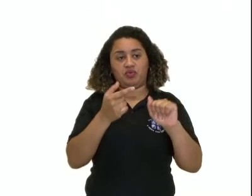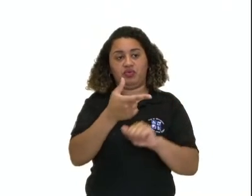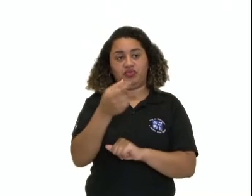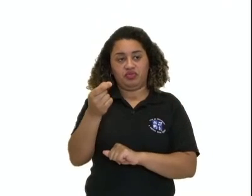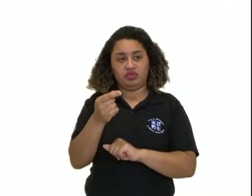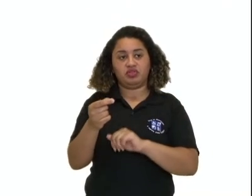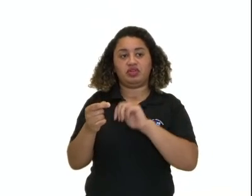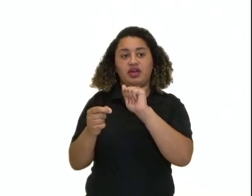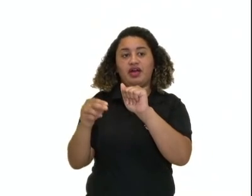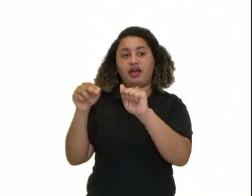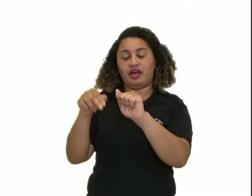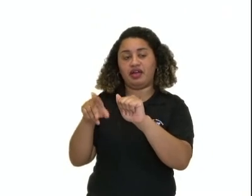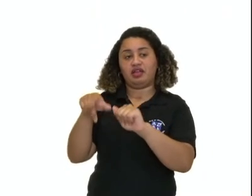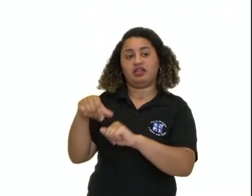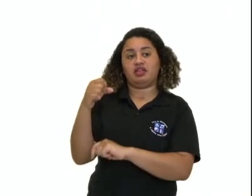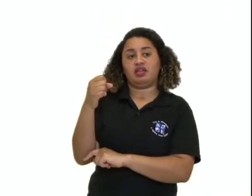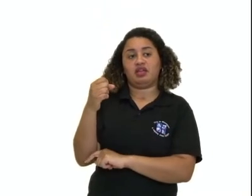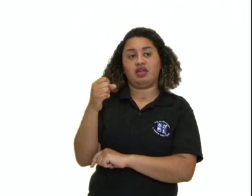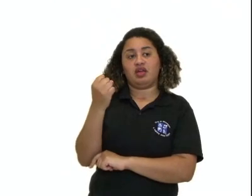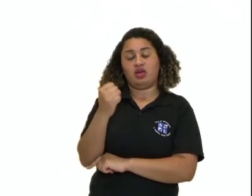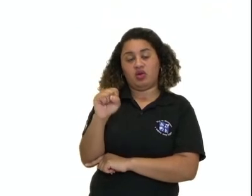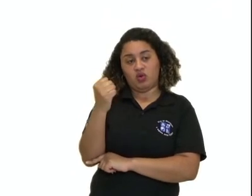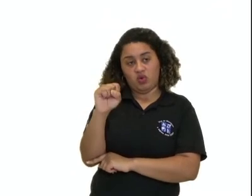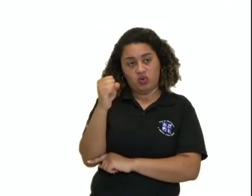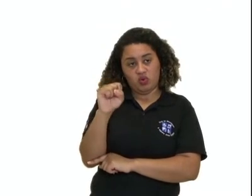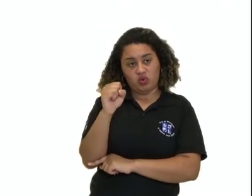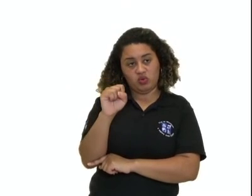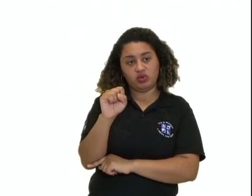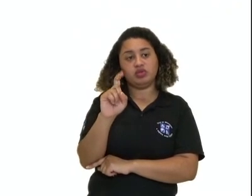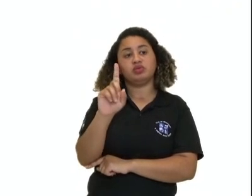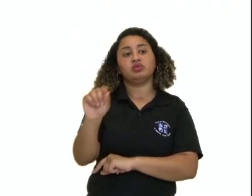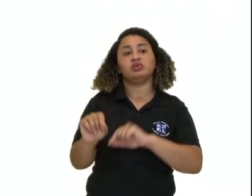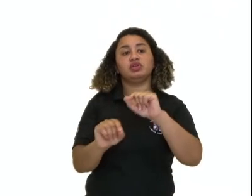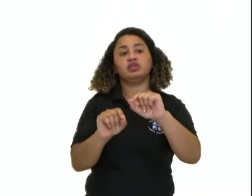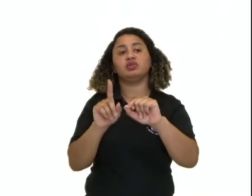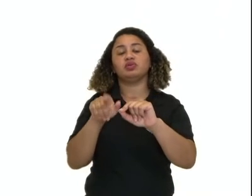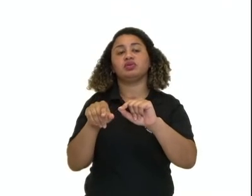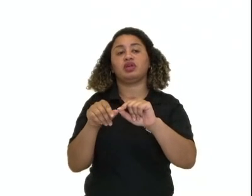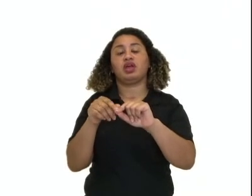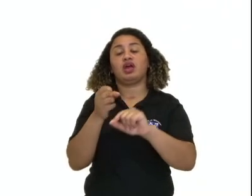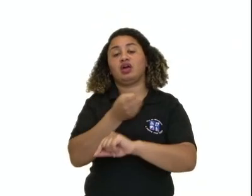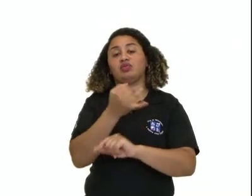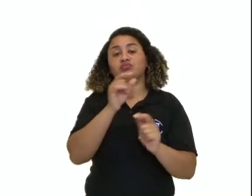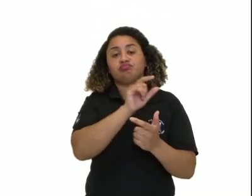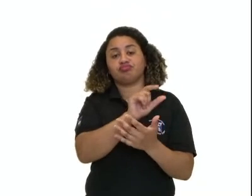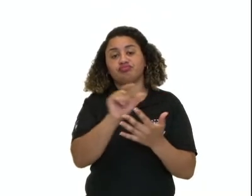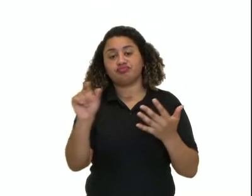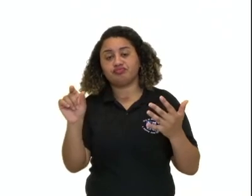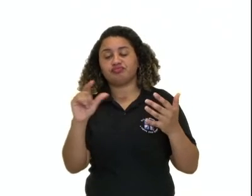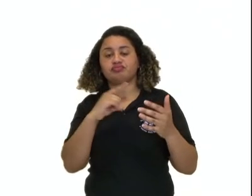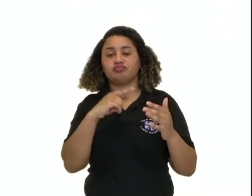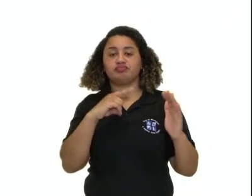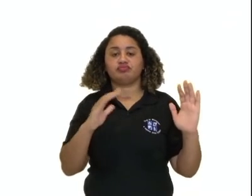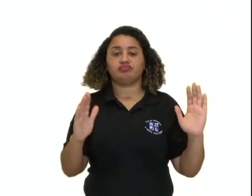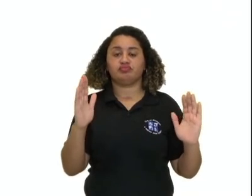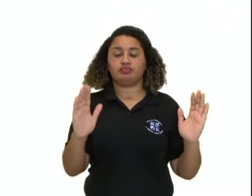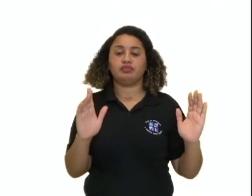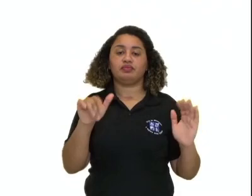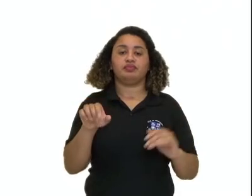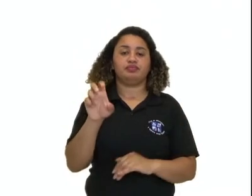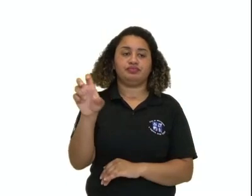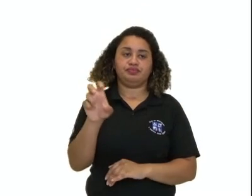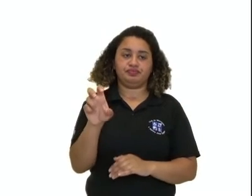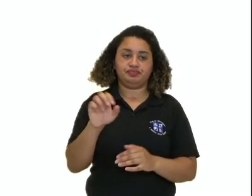nosso AN, nesse caso A5, o último termo, é 8, e o número de elementos que contém essa PA é